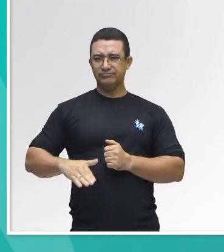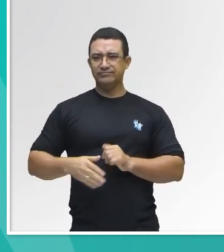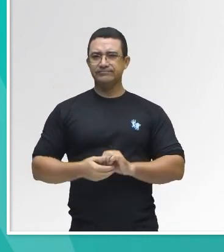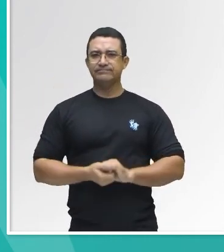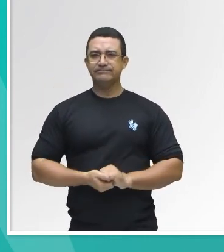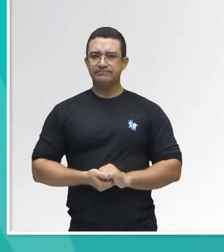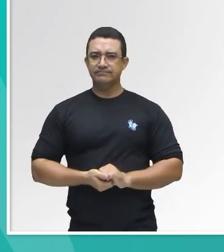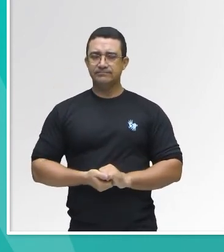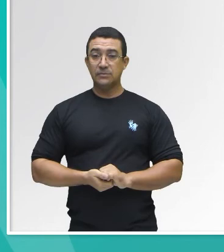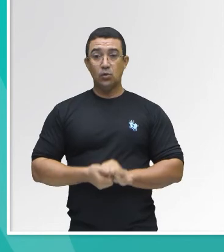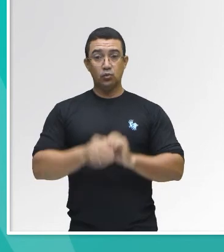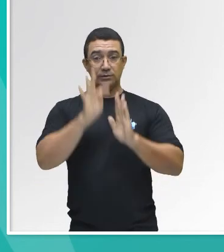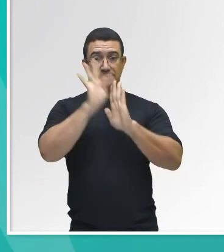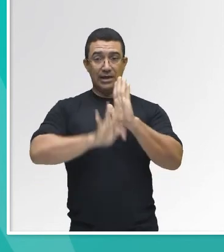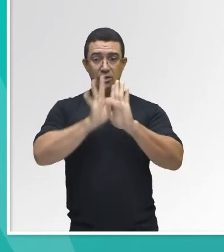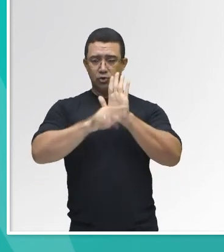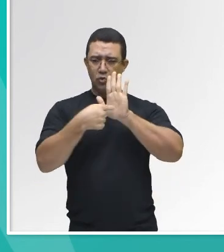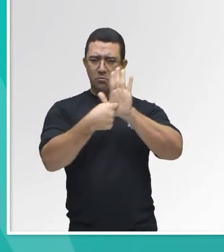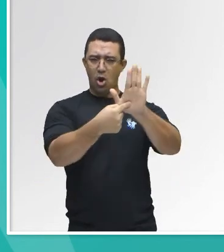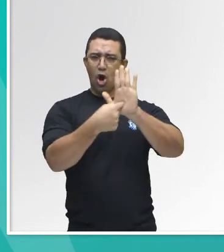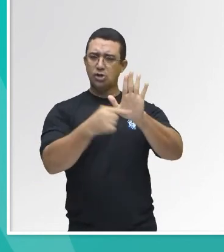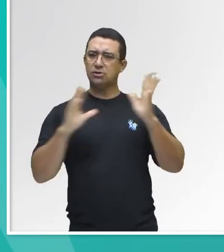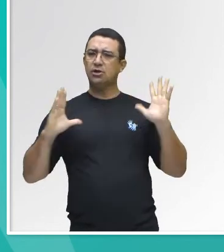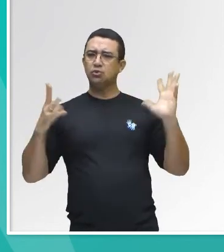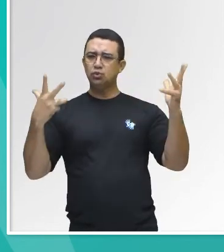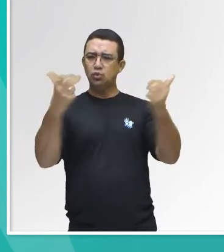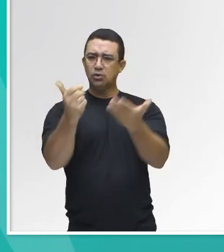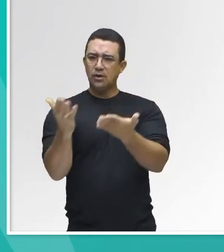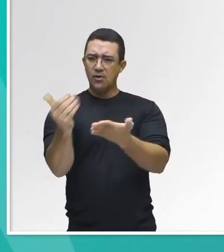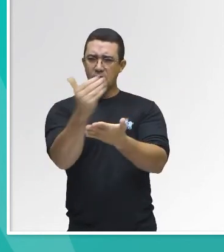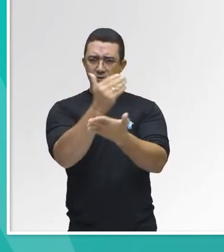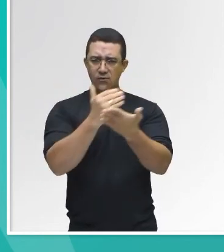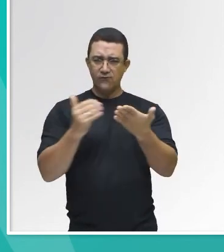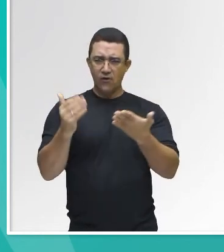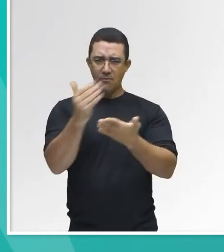no texto dele todo o dado que foi